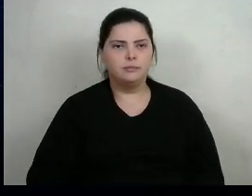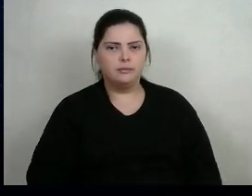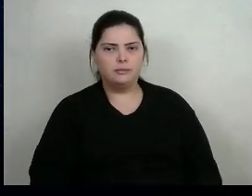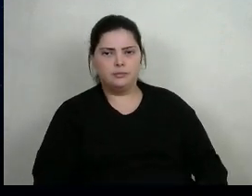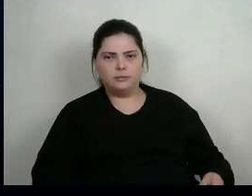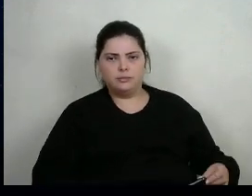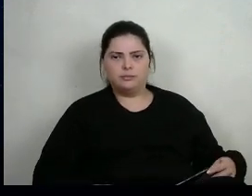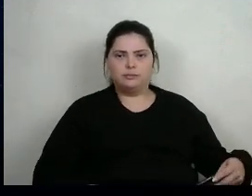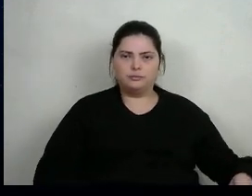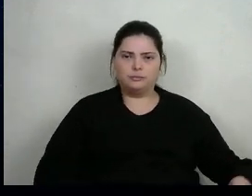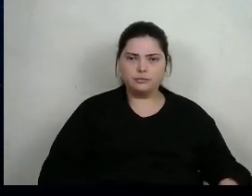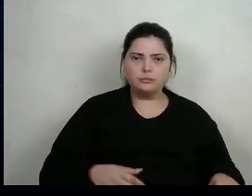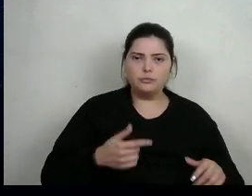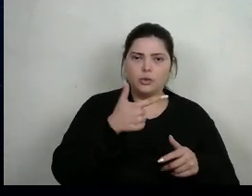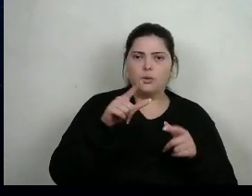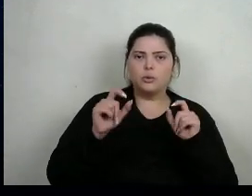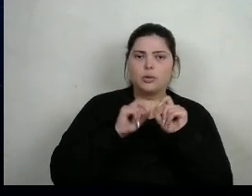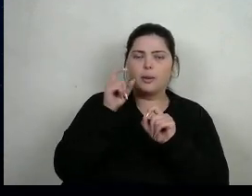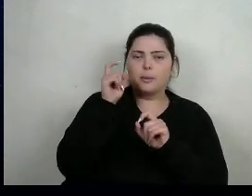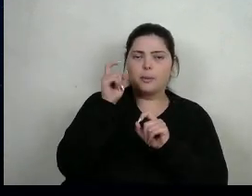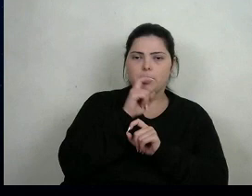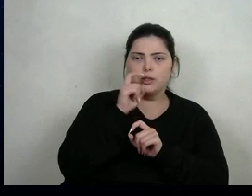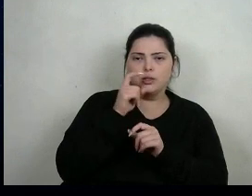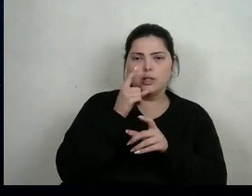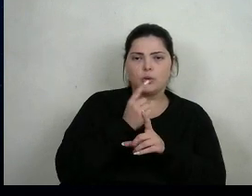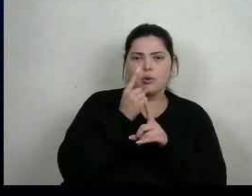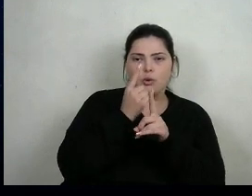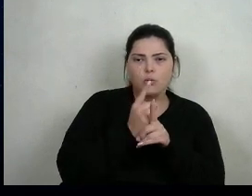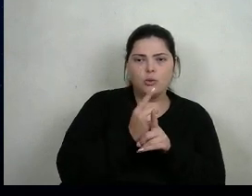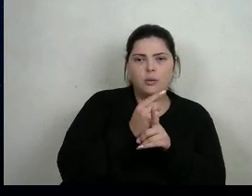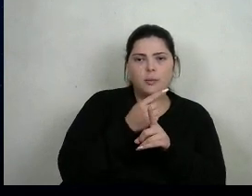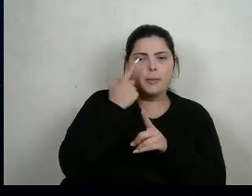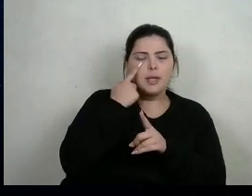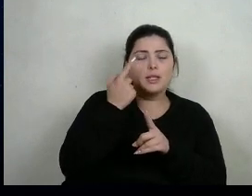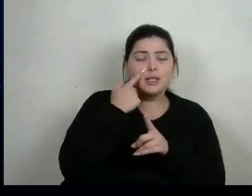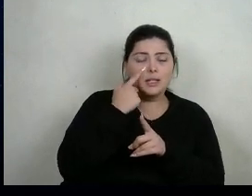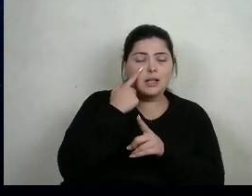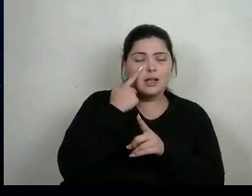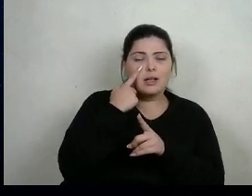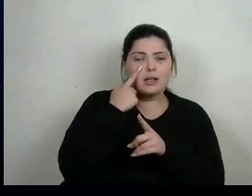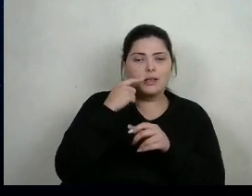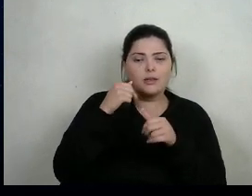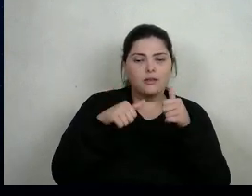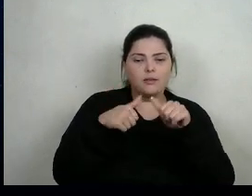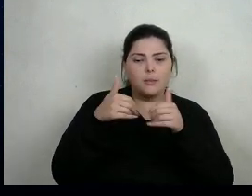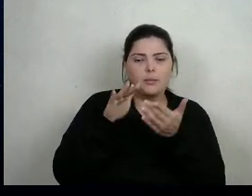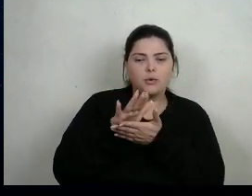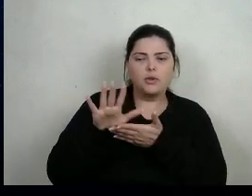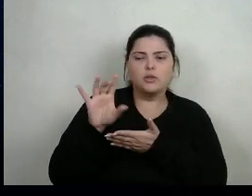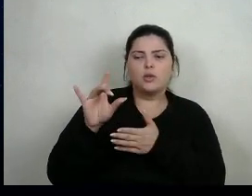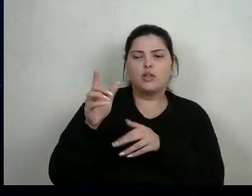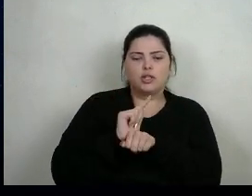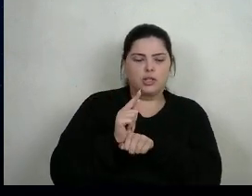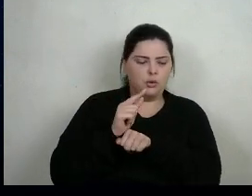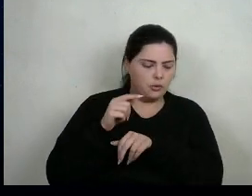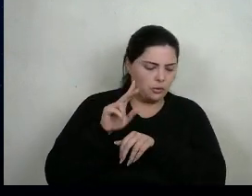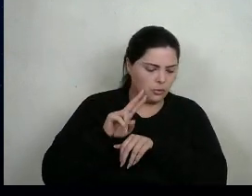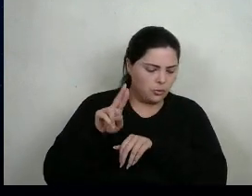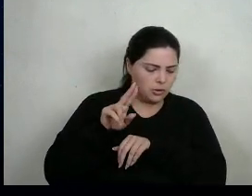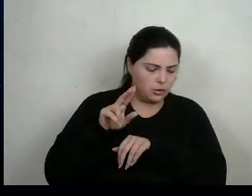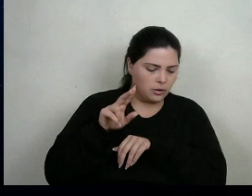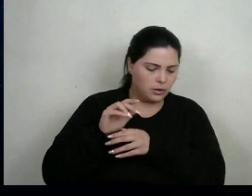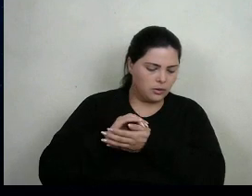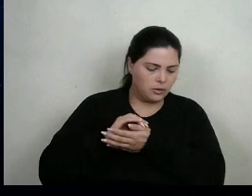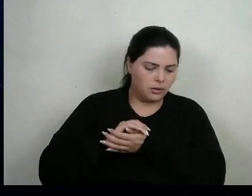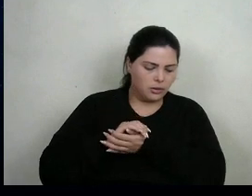um outro mito é achar que medição de produtividade serve só para gestores eu vou compartilhar um case com vocês no